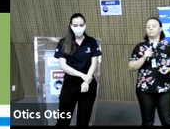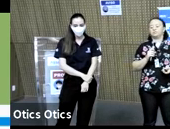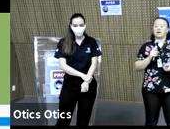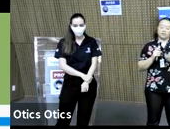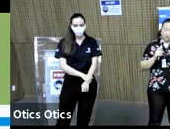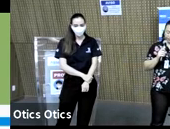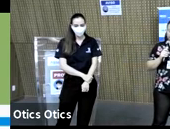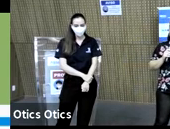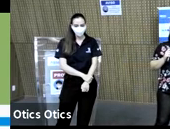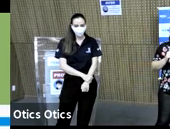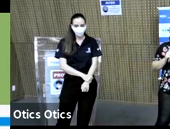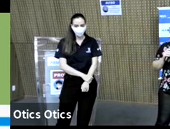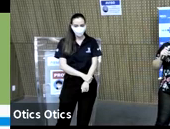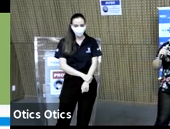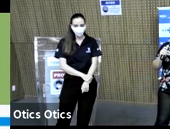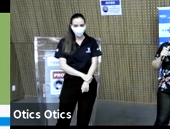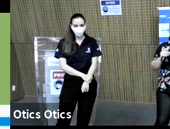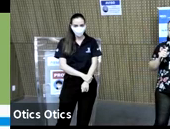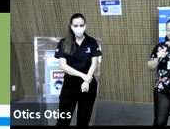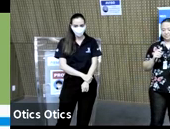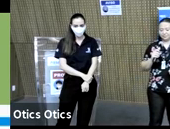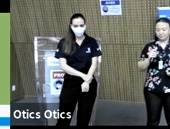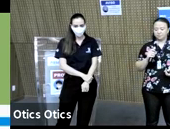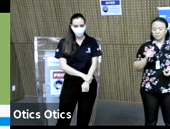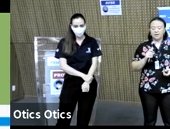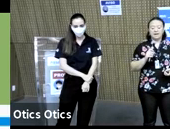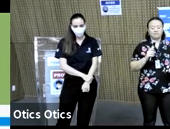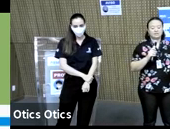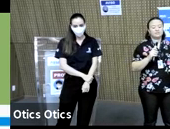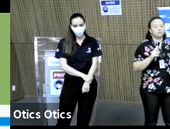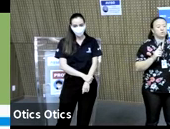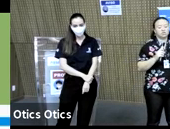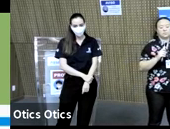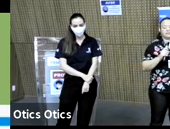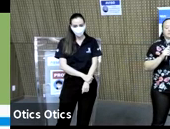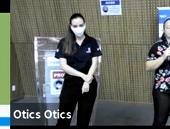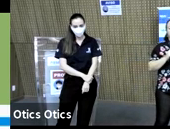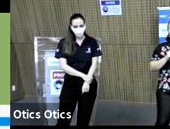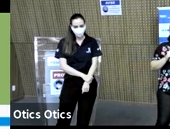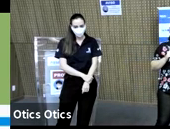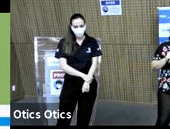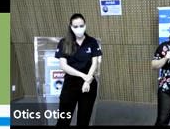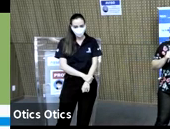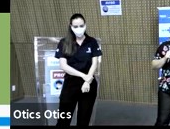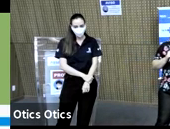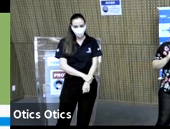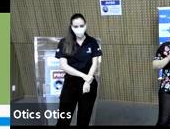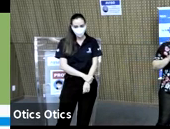acolhimento, a gente fez até distribuição de máscaras, né? Vacinação dos nossos pacientes